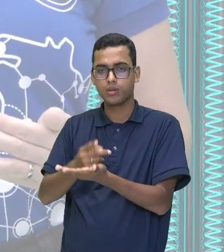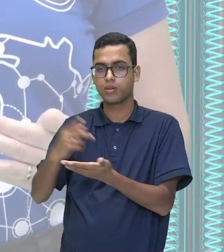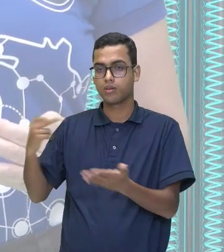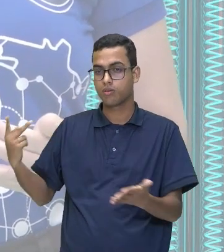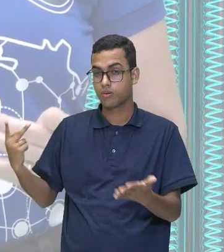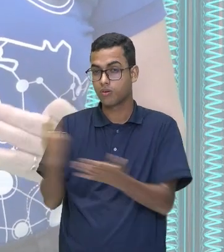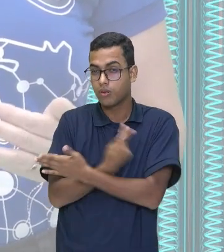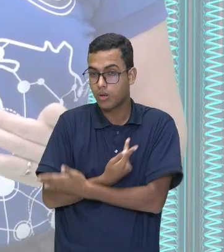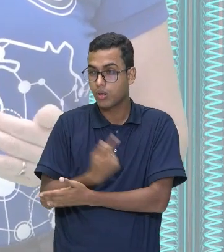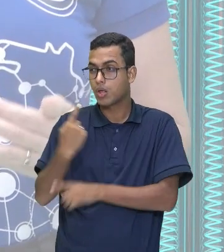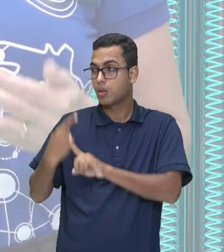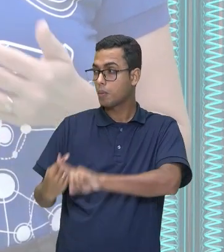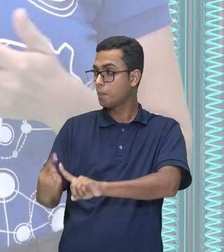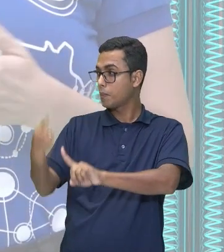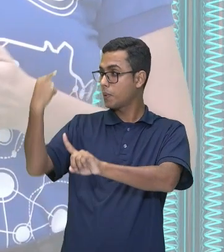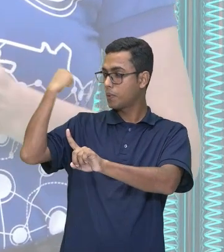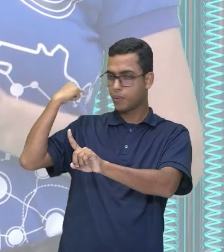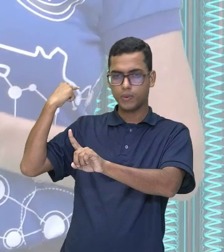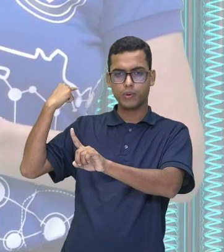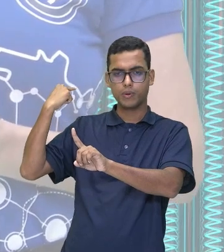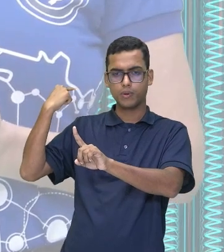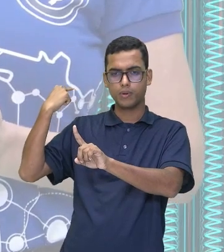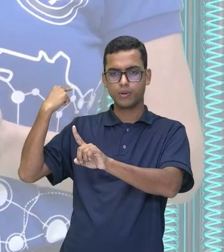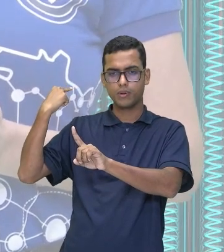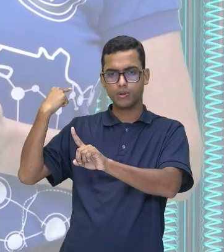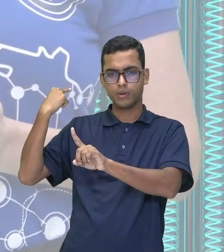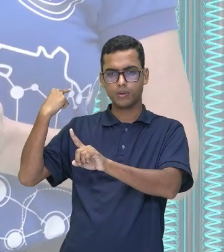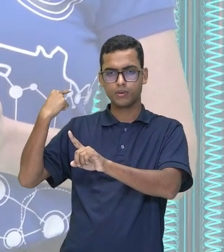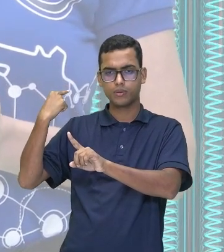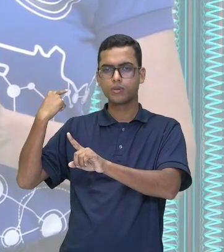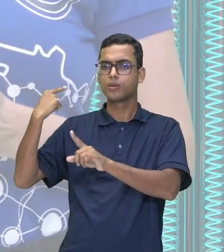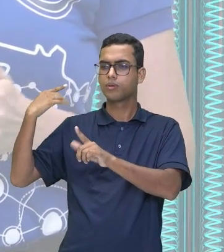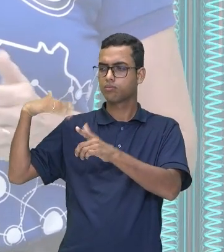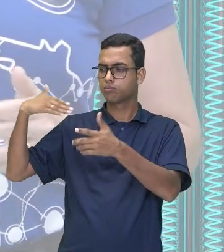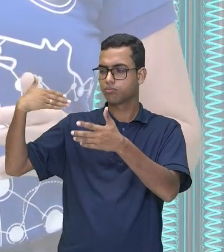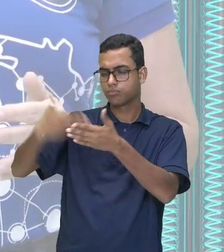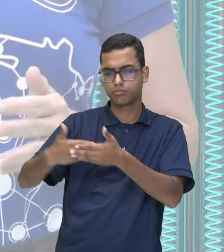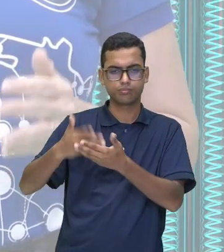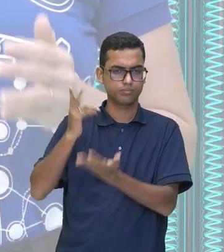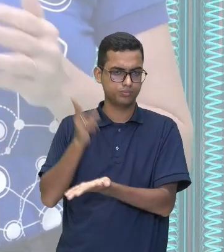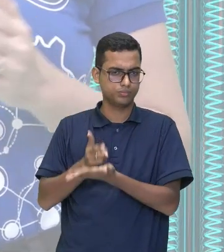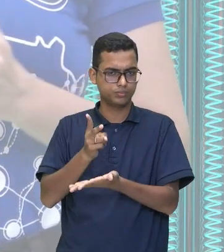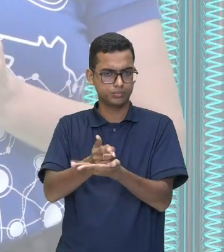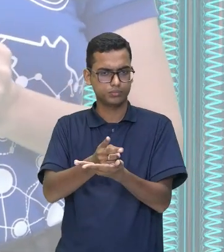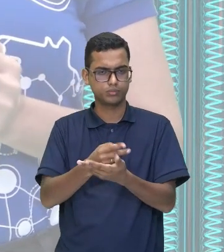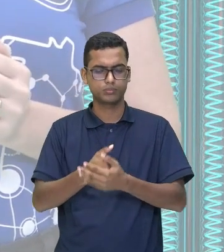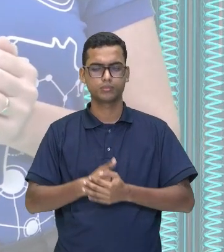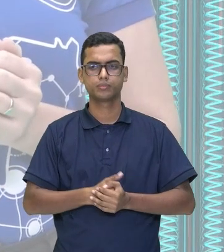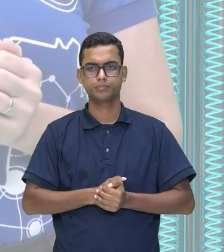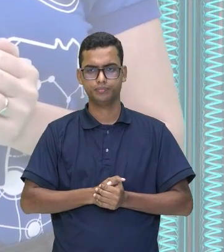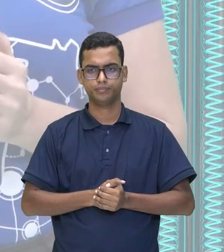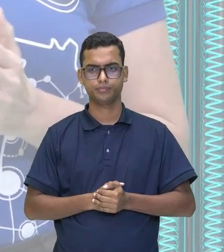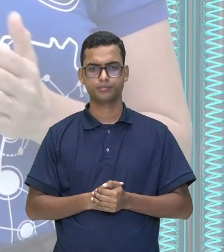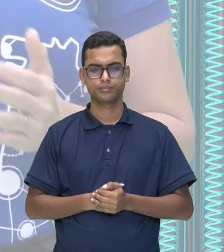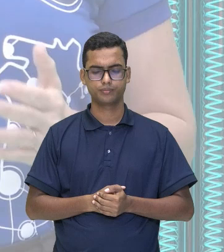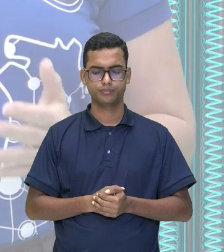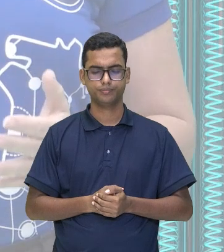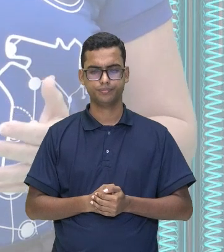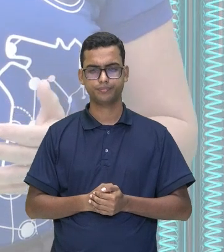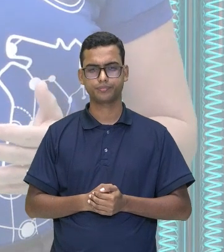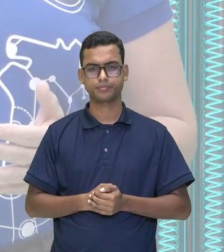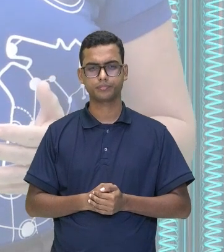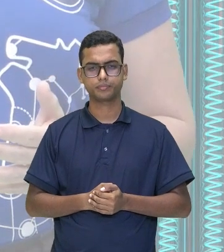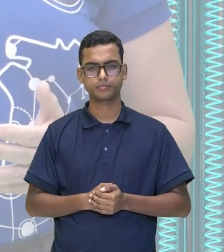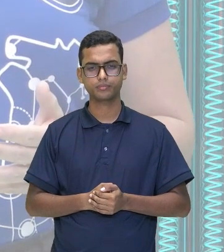acontecendo, ocorrendo quando? No passado, certo? O que mais sobre o past continuous?